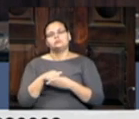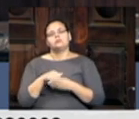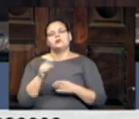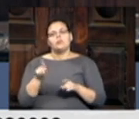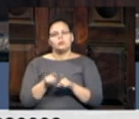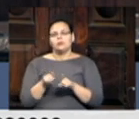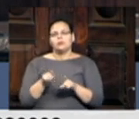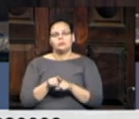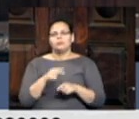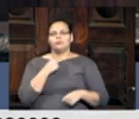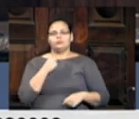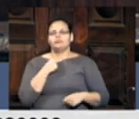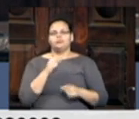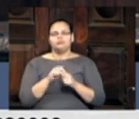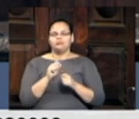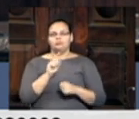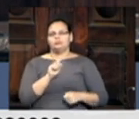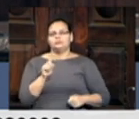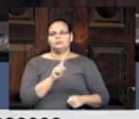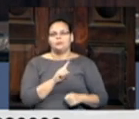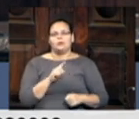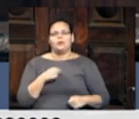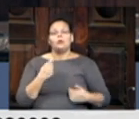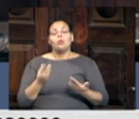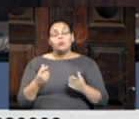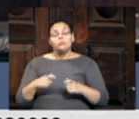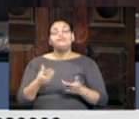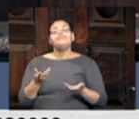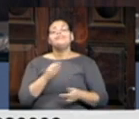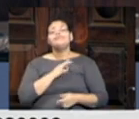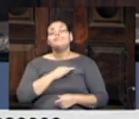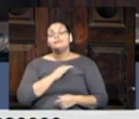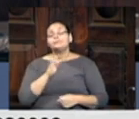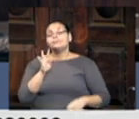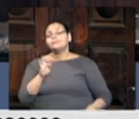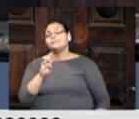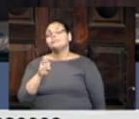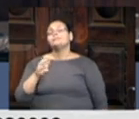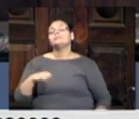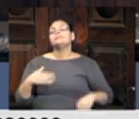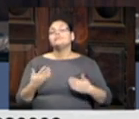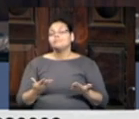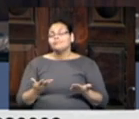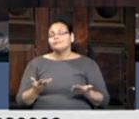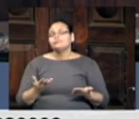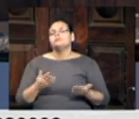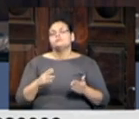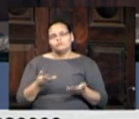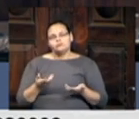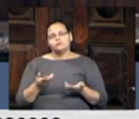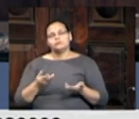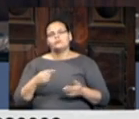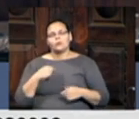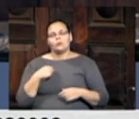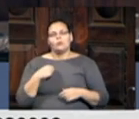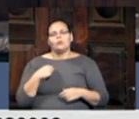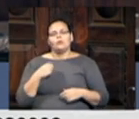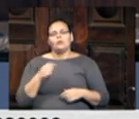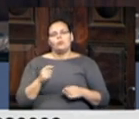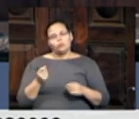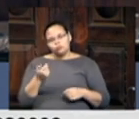Ele não pode fazer isso. E onde estava a fiscalização no TRE? Pois bem, quase